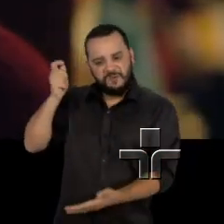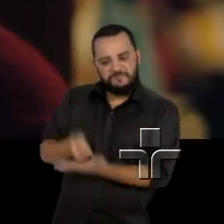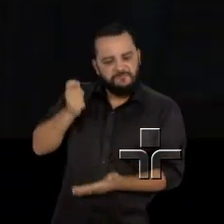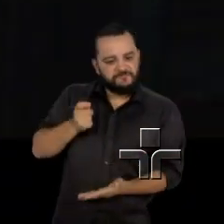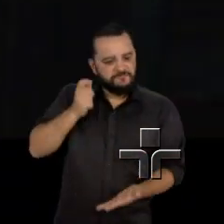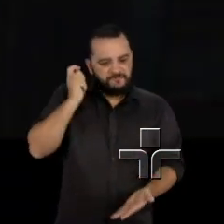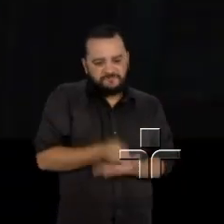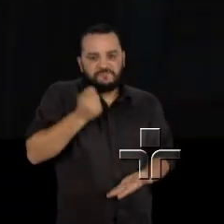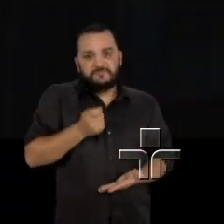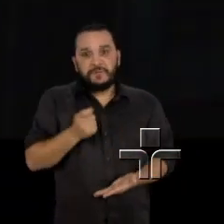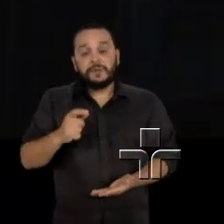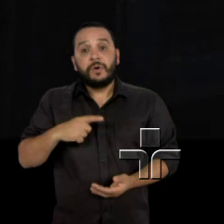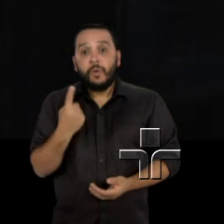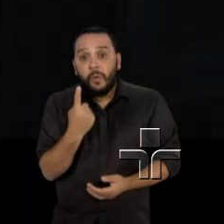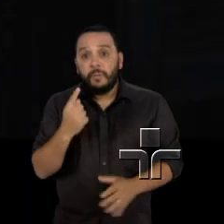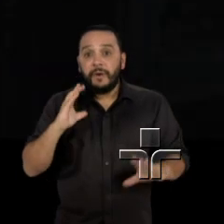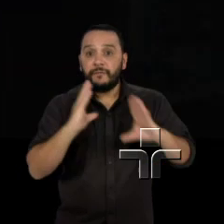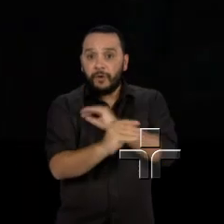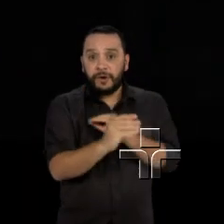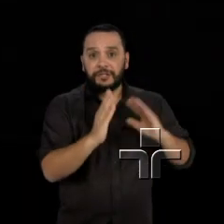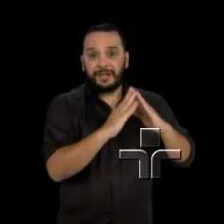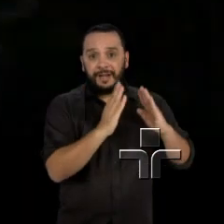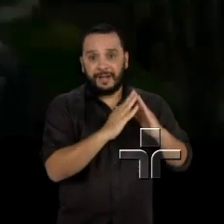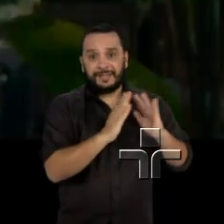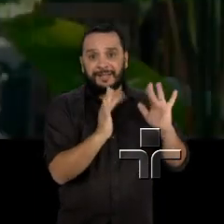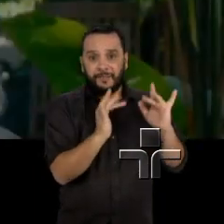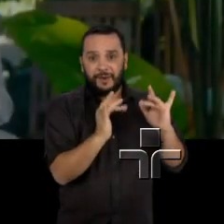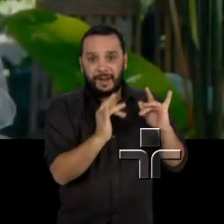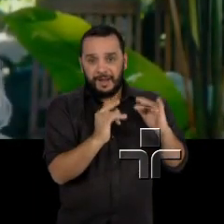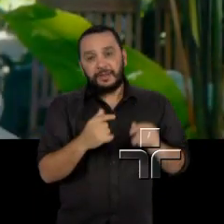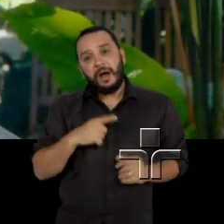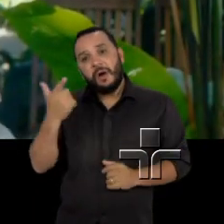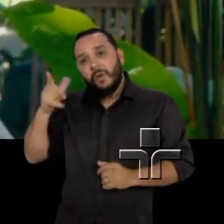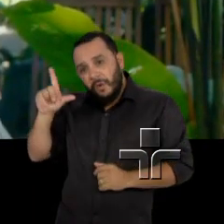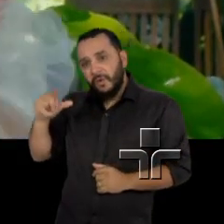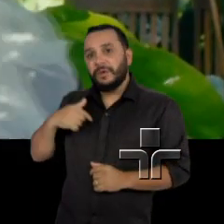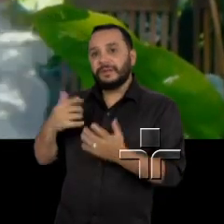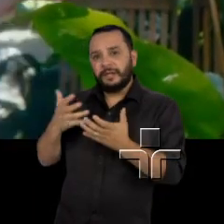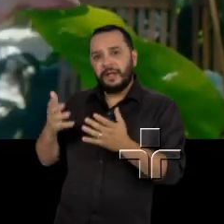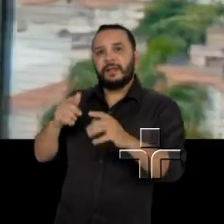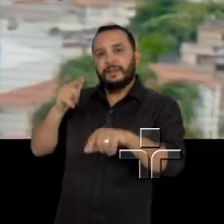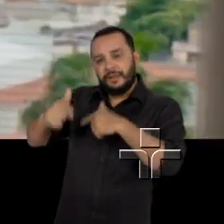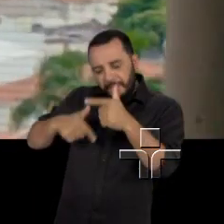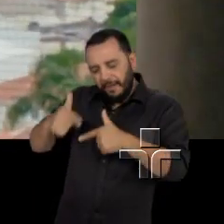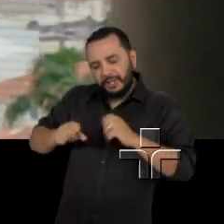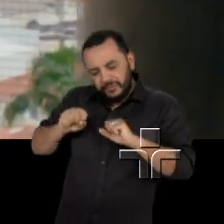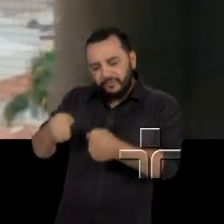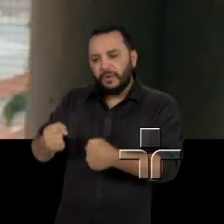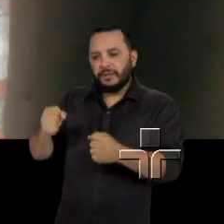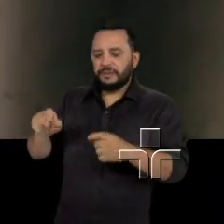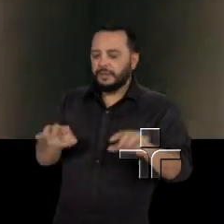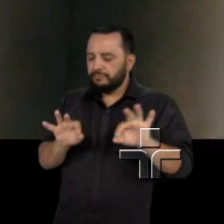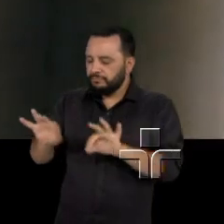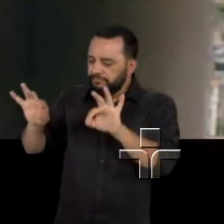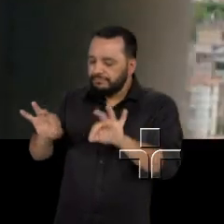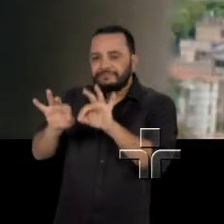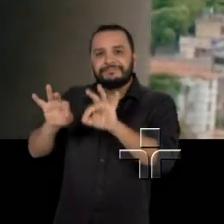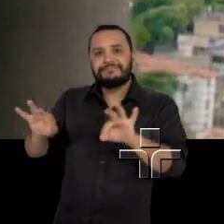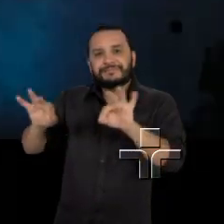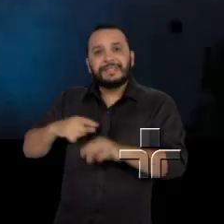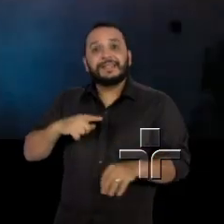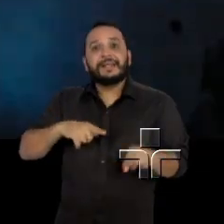Guida foge de casa com o namorado, Eurídice se esforça para ganhar a vida como musicista. O filme conta também com a atriz